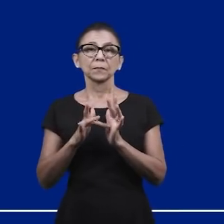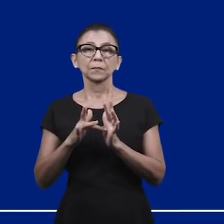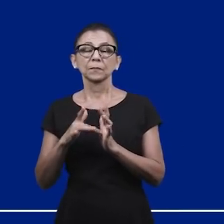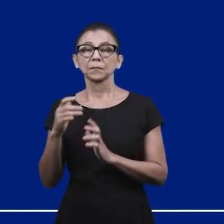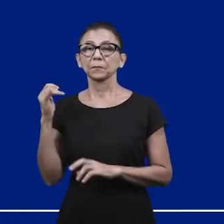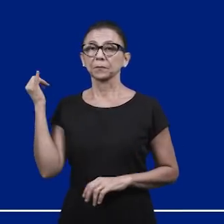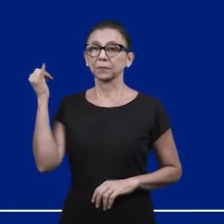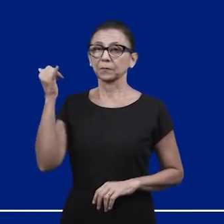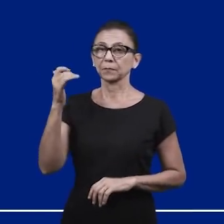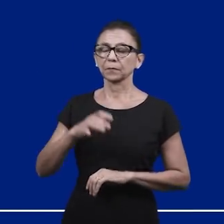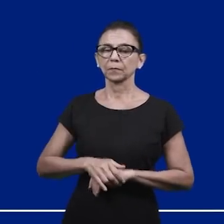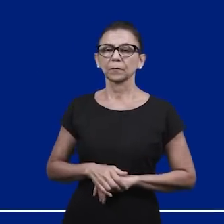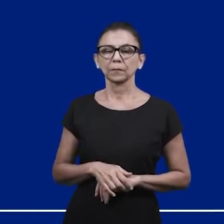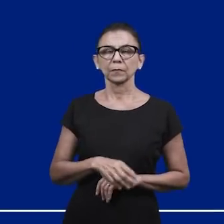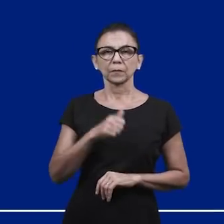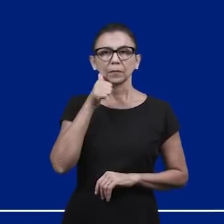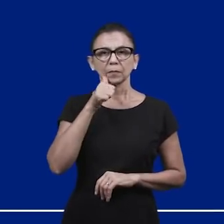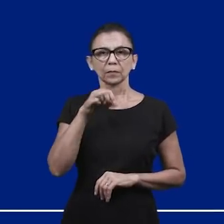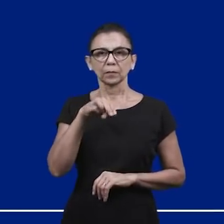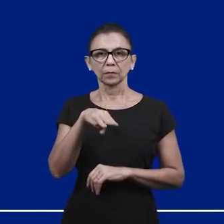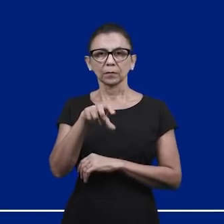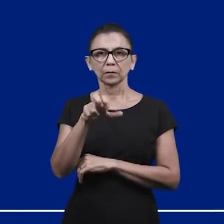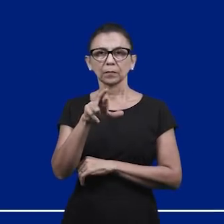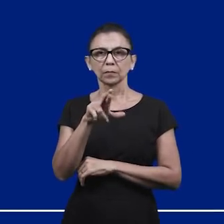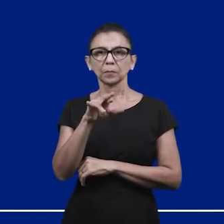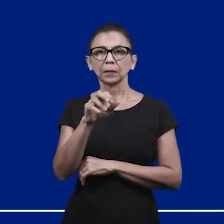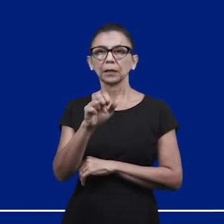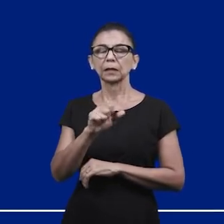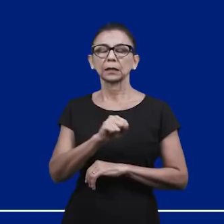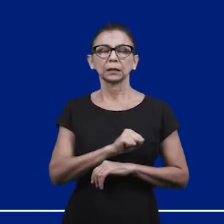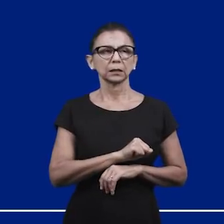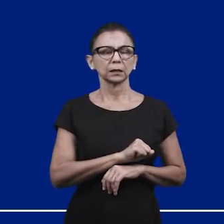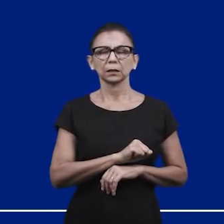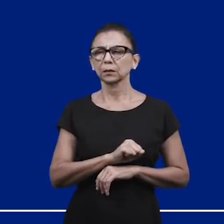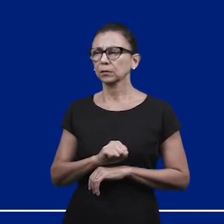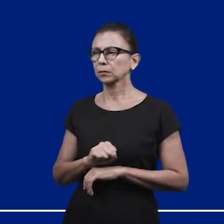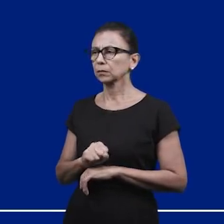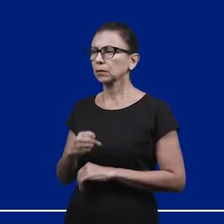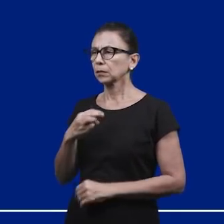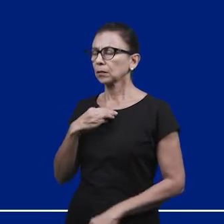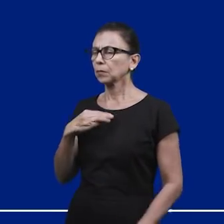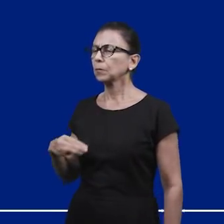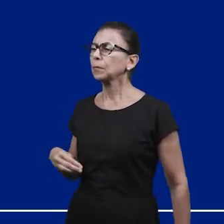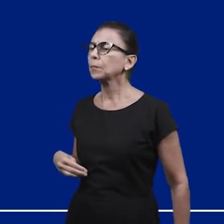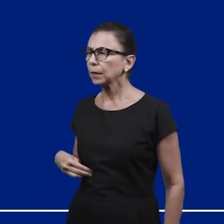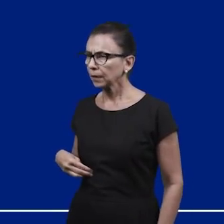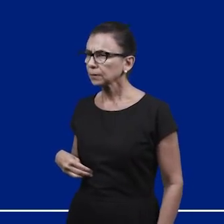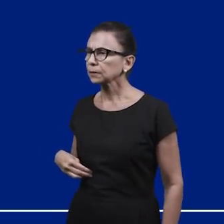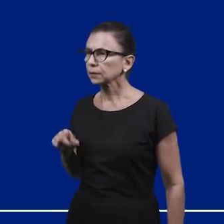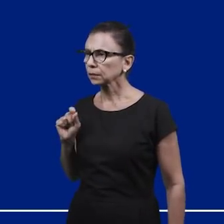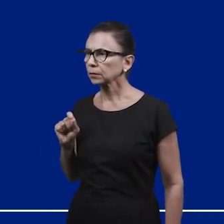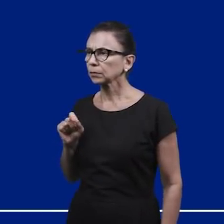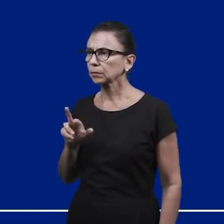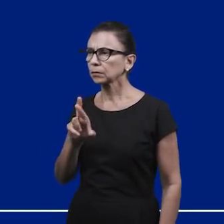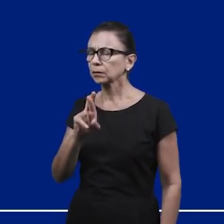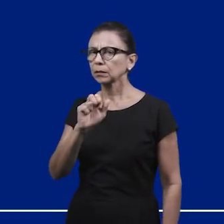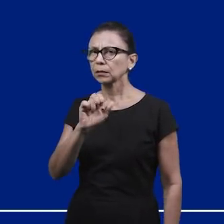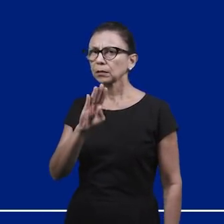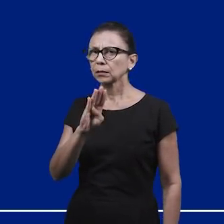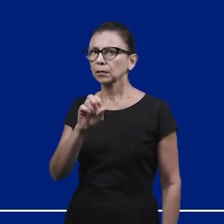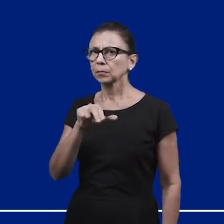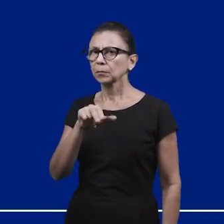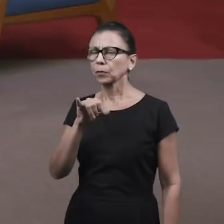a ser esse momento um momento de profunda comunhão, um momento de uma experiência com o Senhor, um momento ímpar a